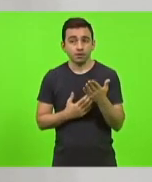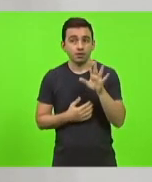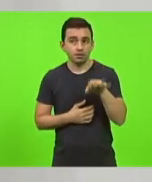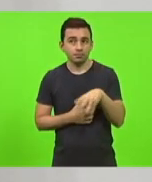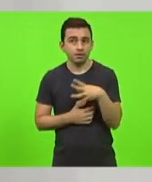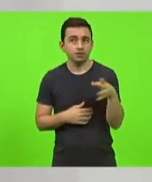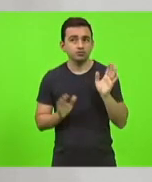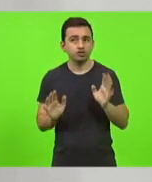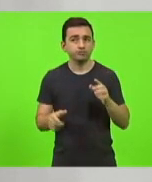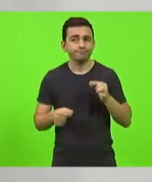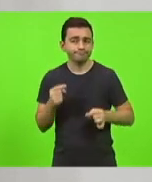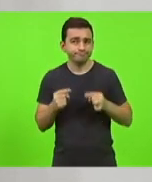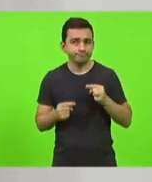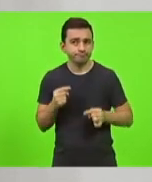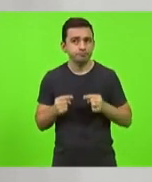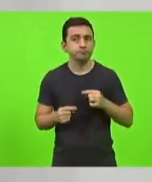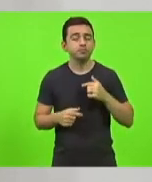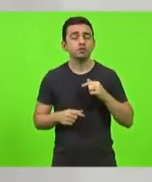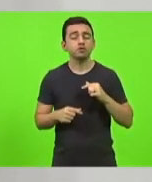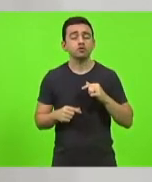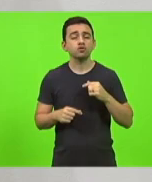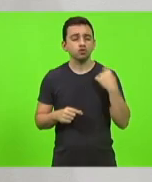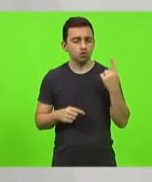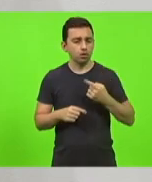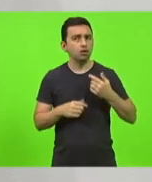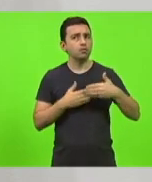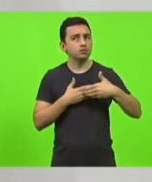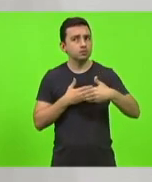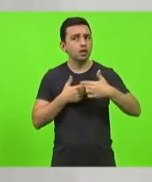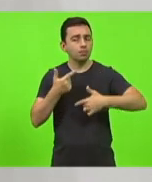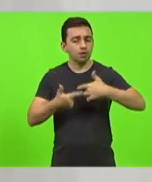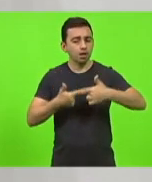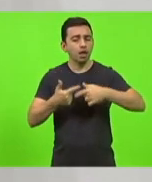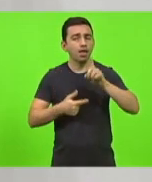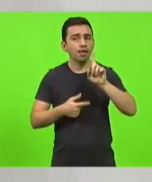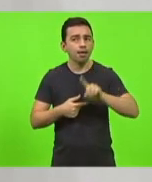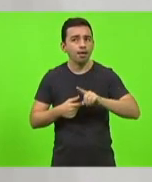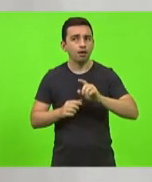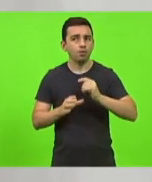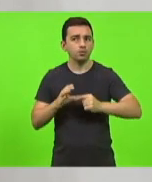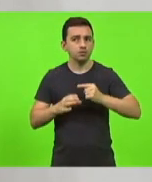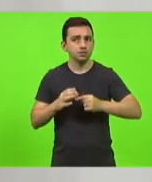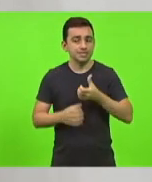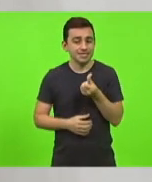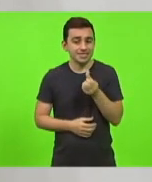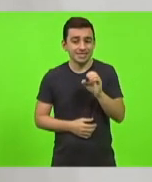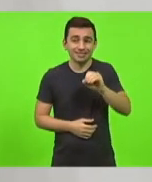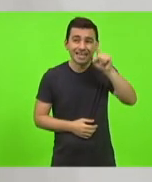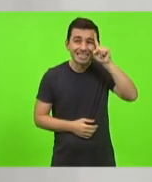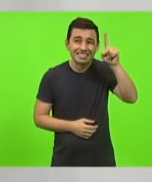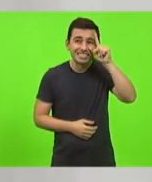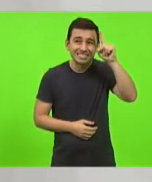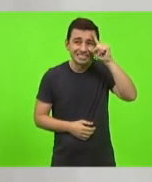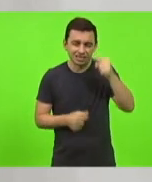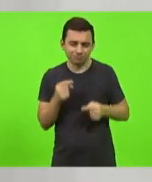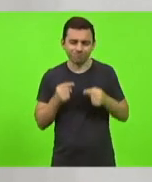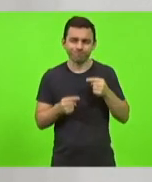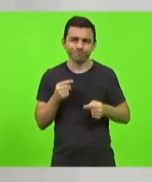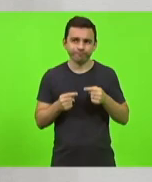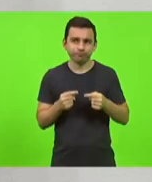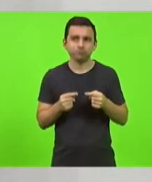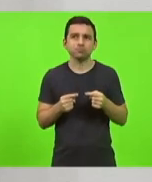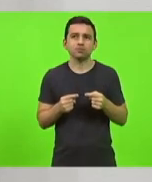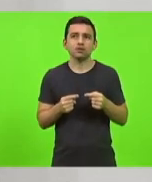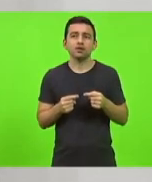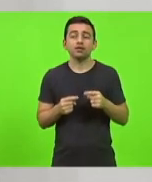discutida a partir do trabalho que nós realizamos na comissão, 60 dias de discussão. Nós trouxemos o